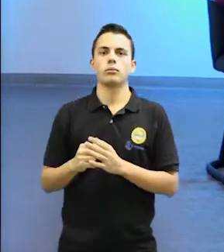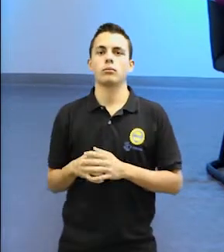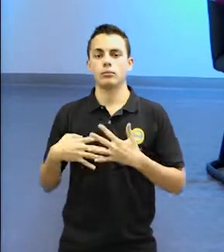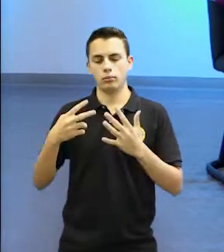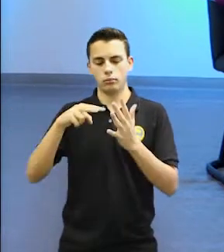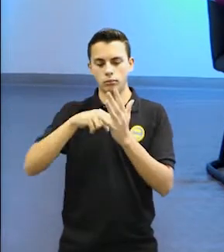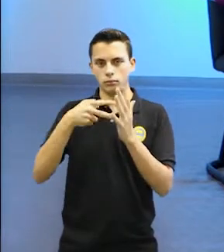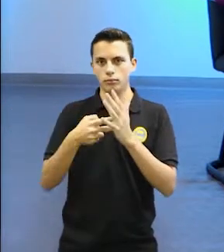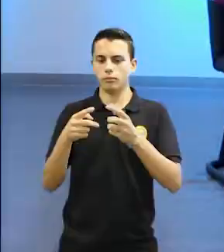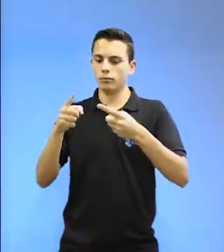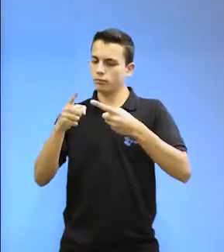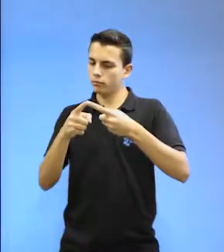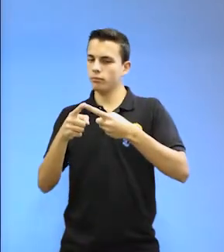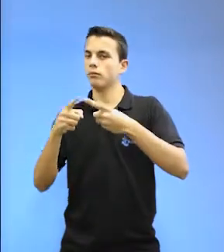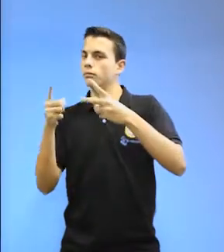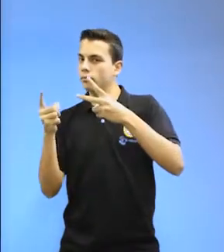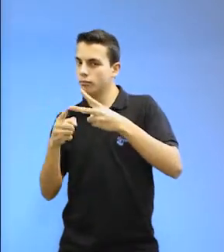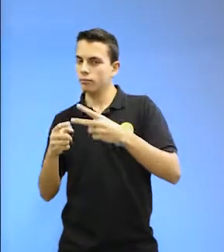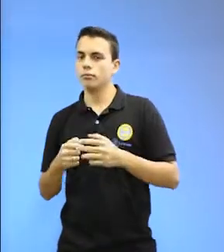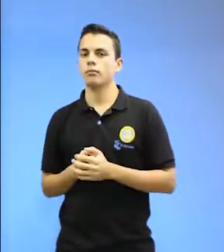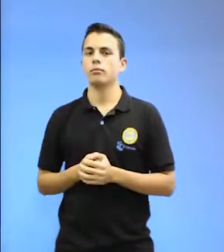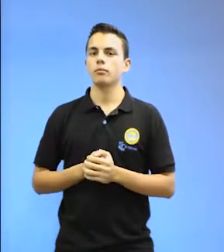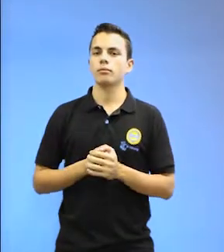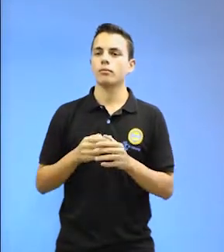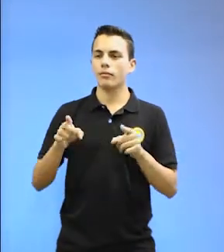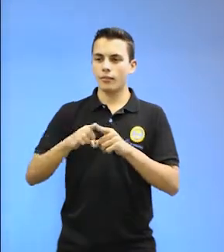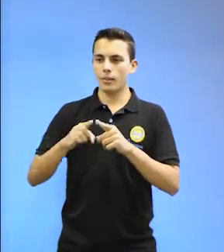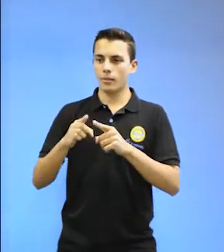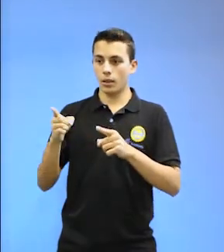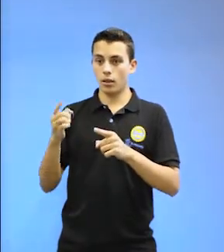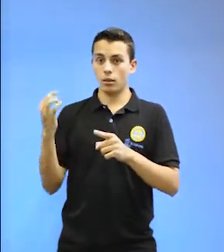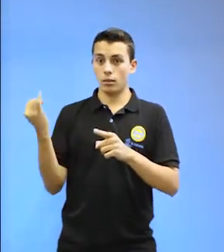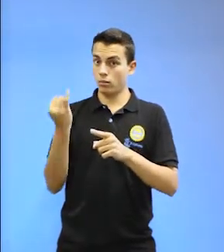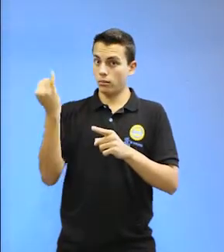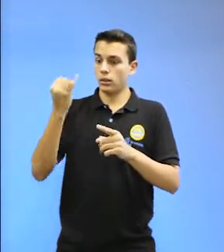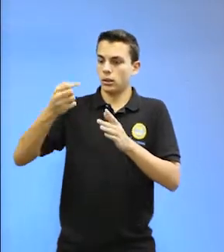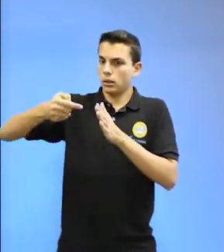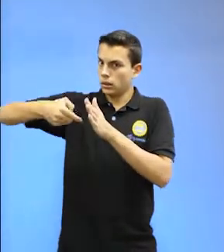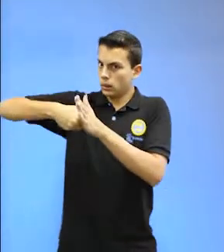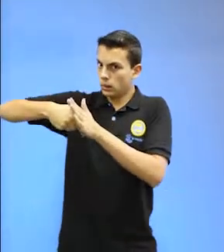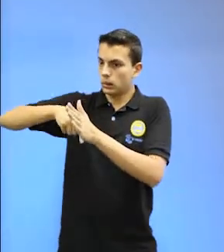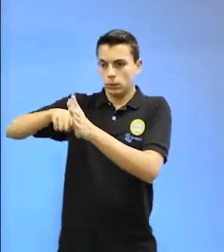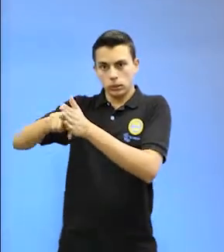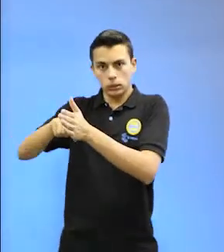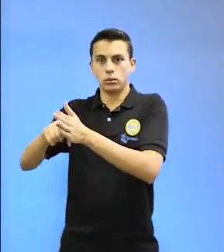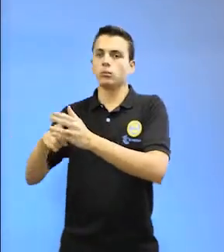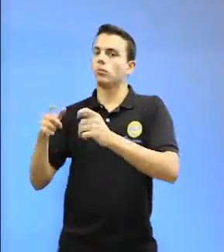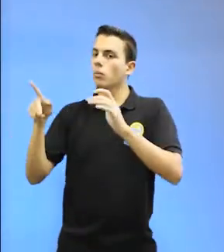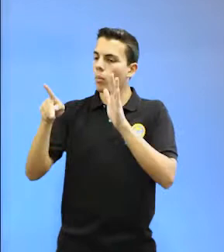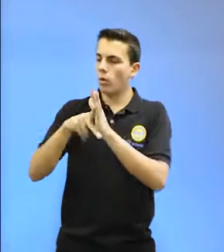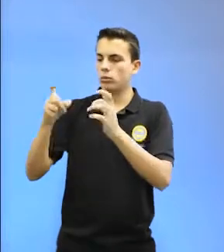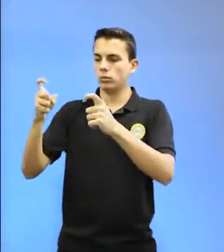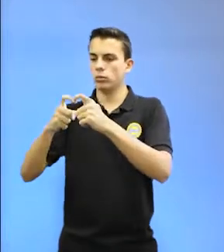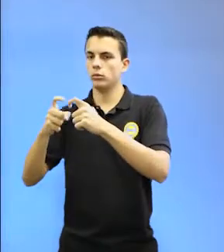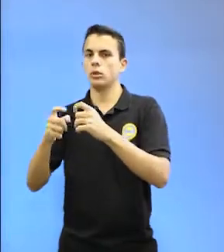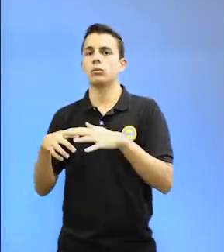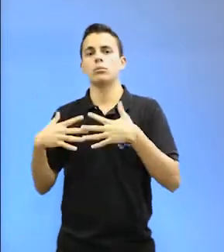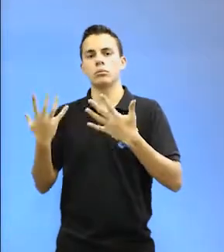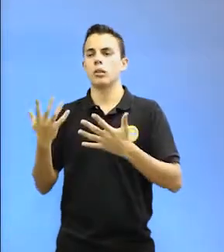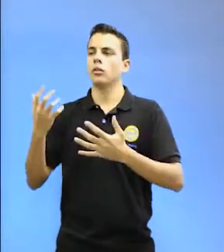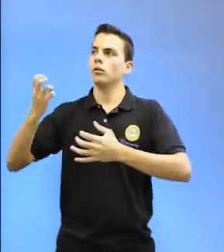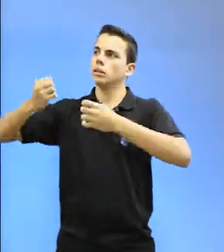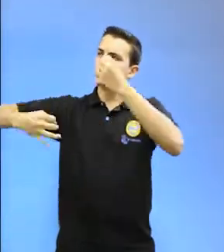e realçar a importância do exame clínico que tem que ser feito. Então, tudo são informações que é